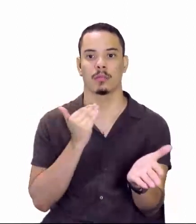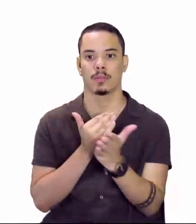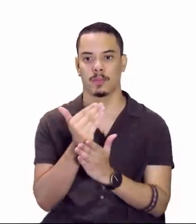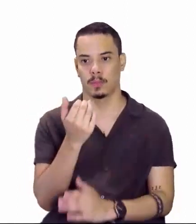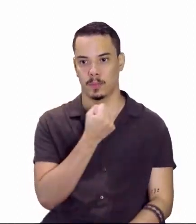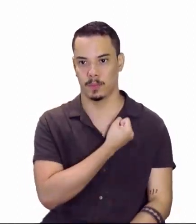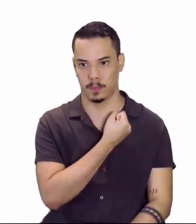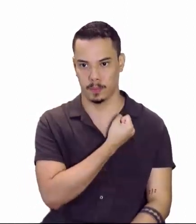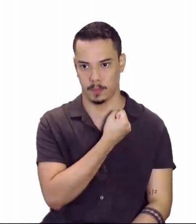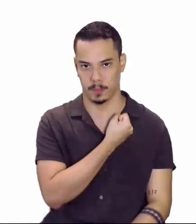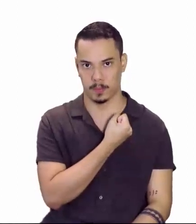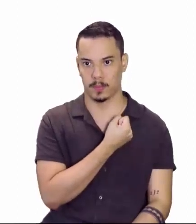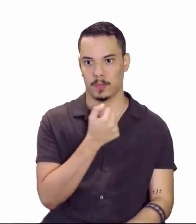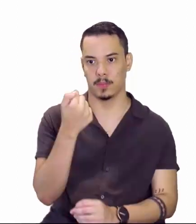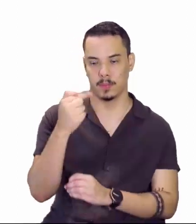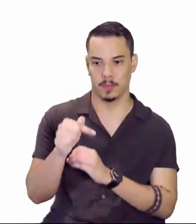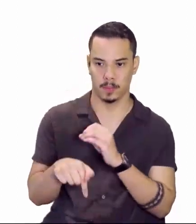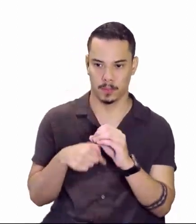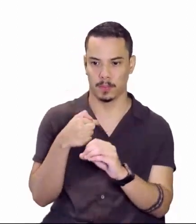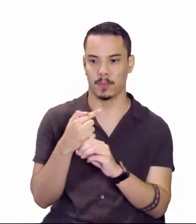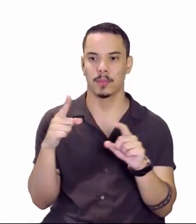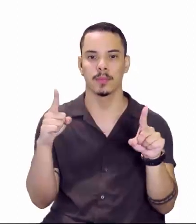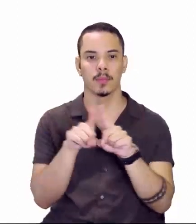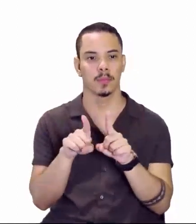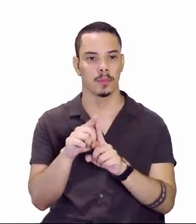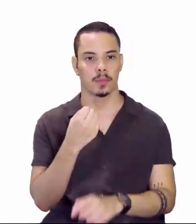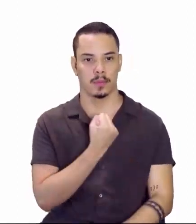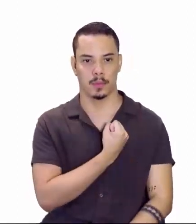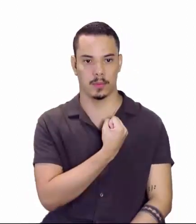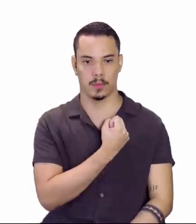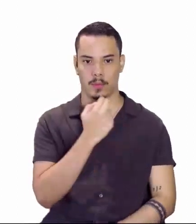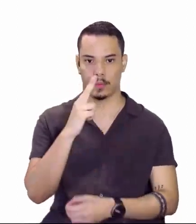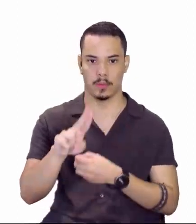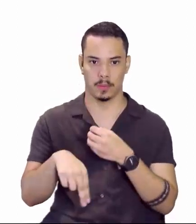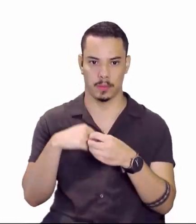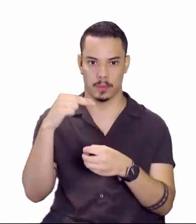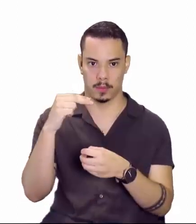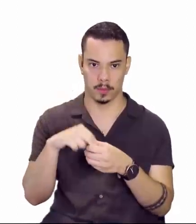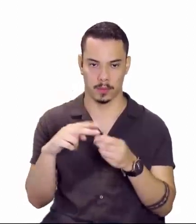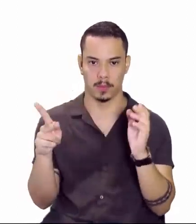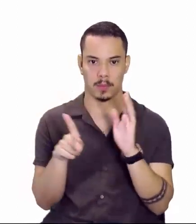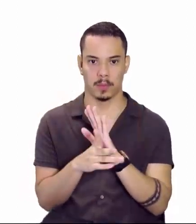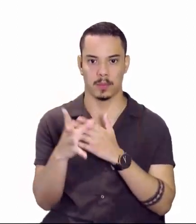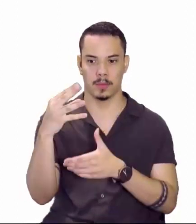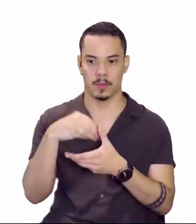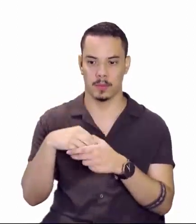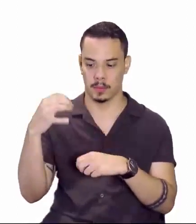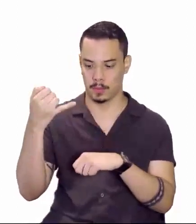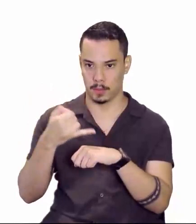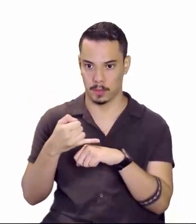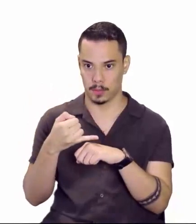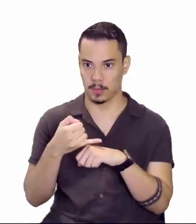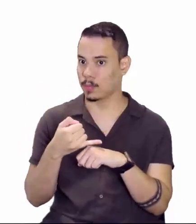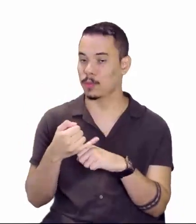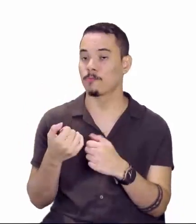número atômico e o número de nêutrons desse íon